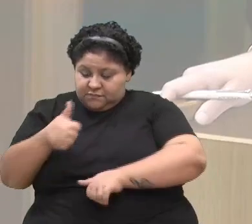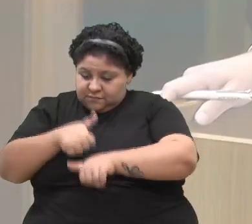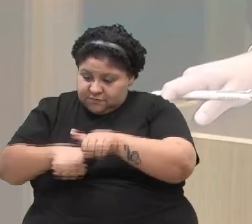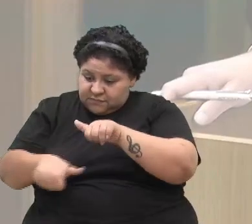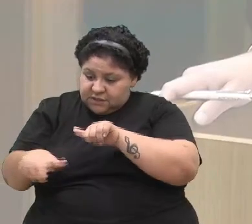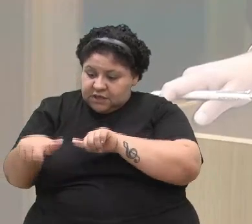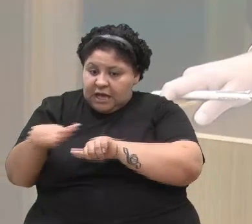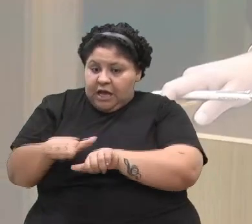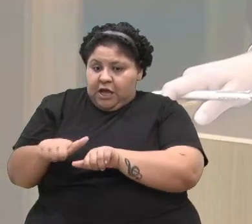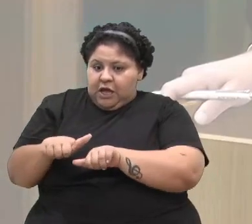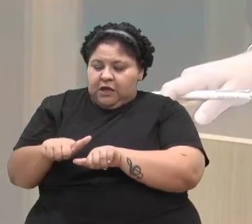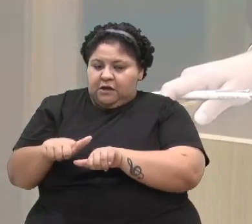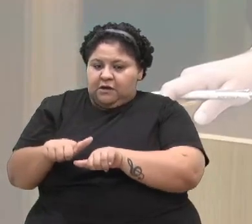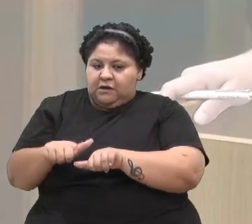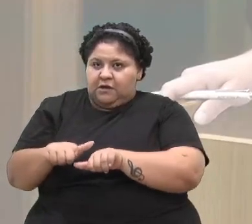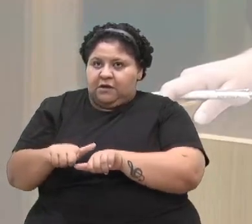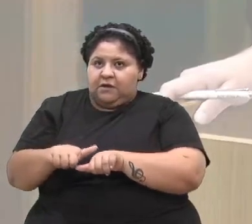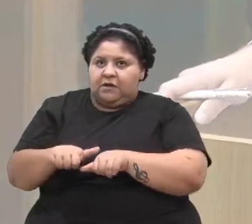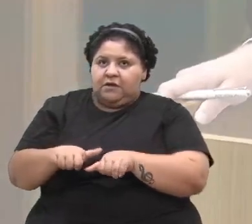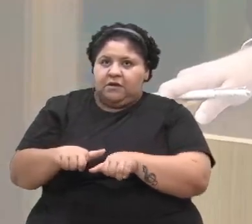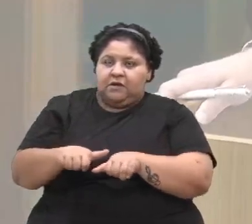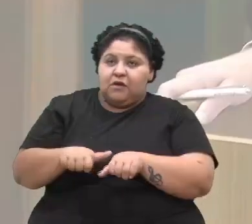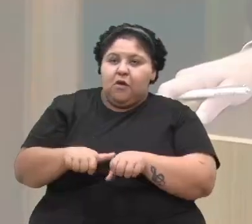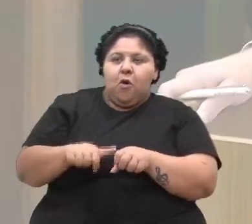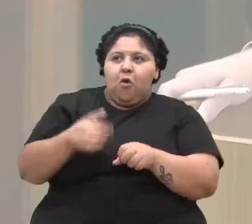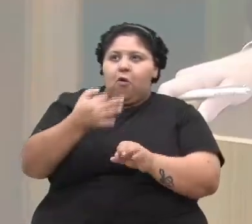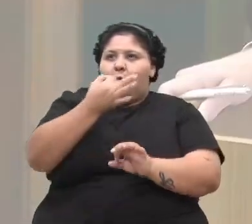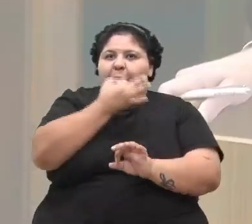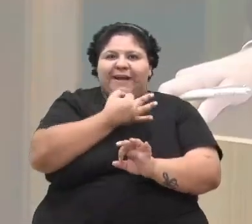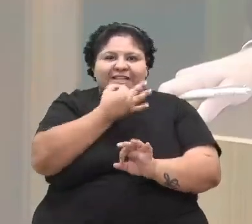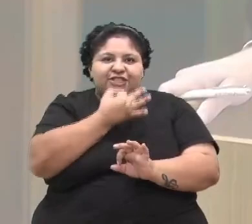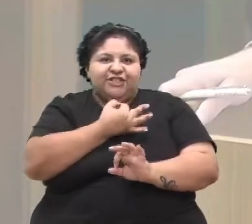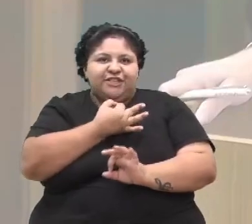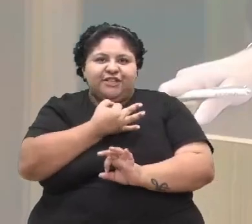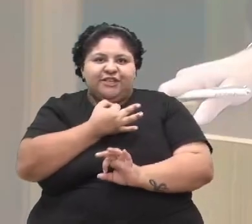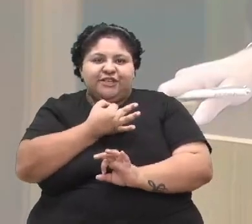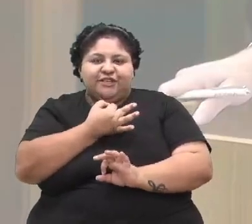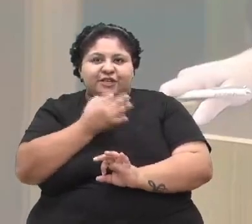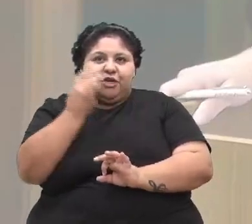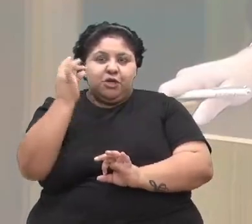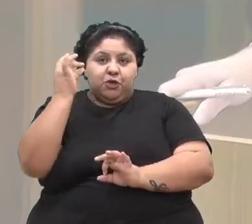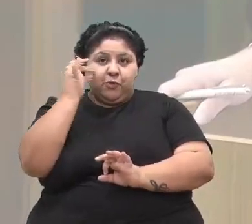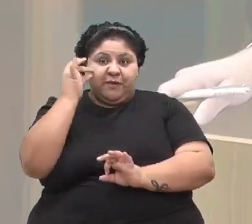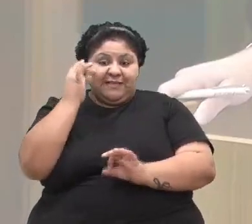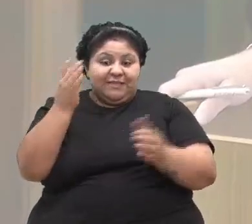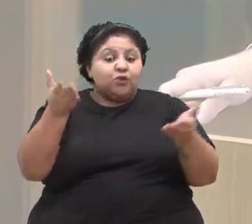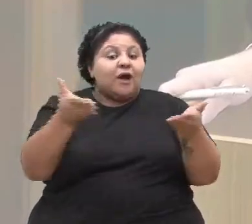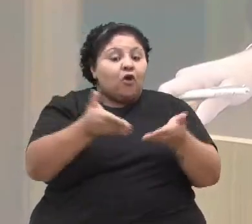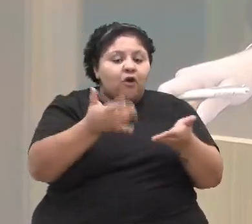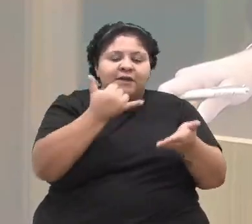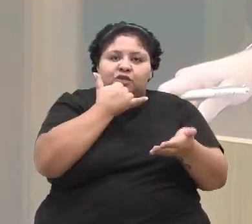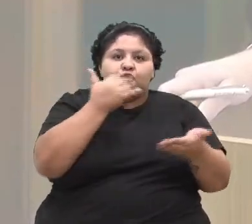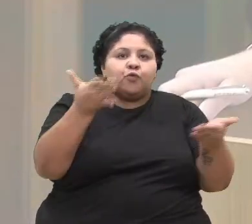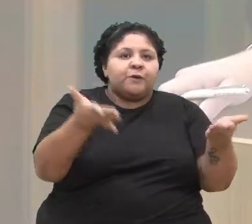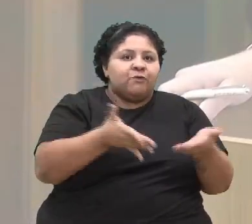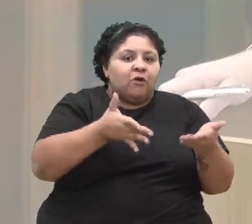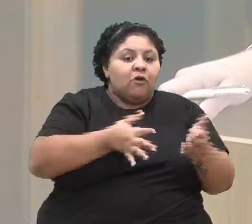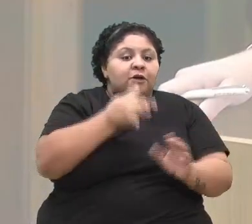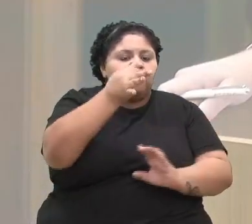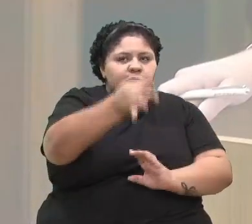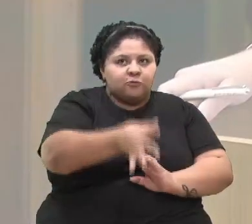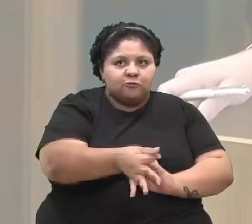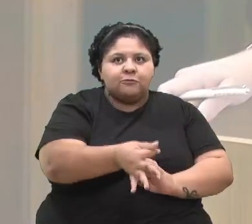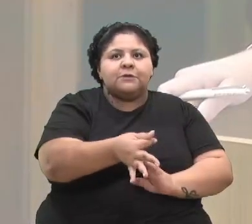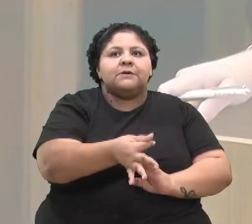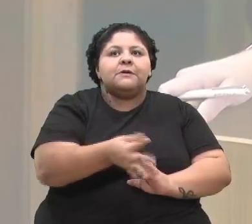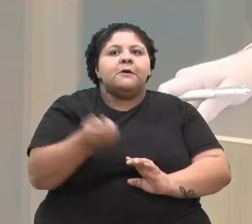uma Caxias do presente e do futuro, precisávamos de algo mais. E este algo mais foi